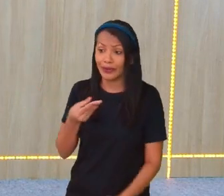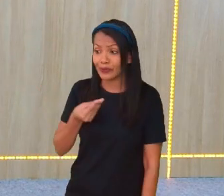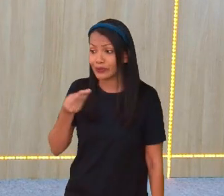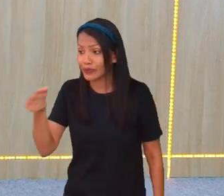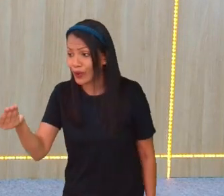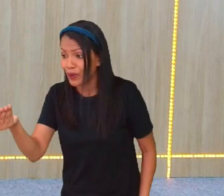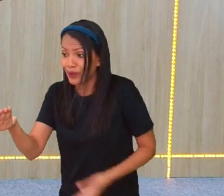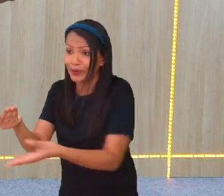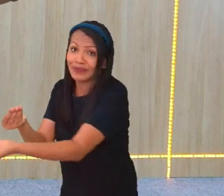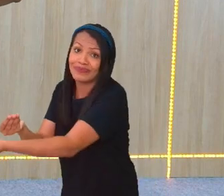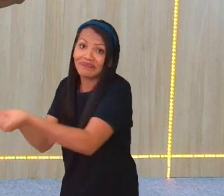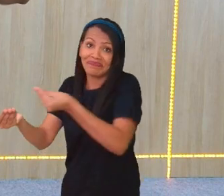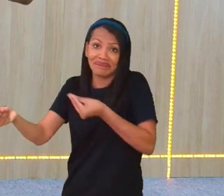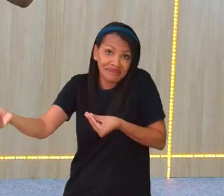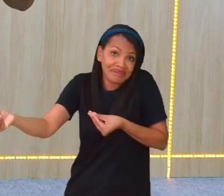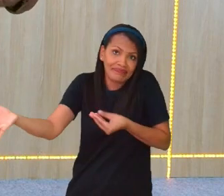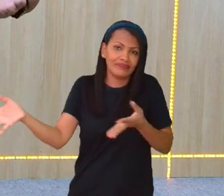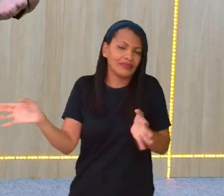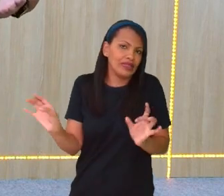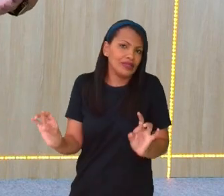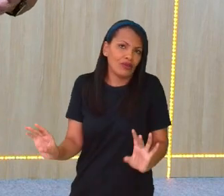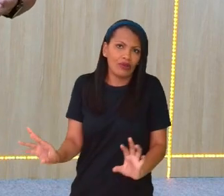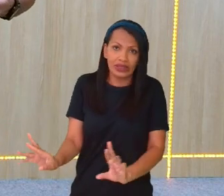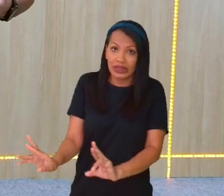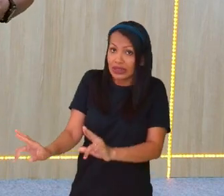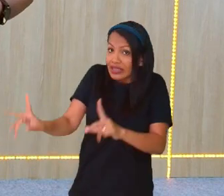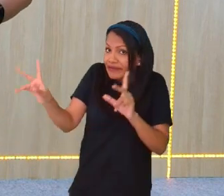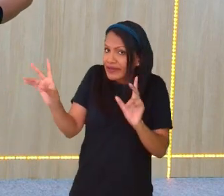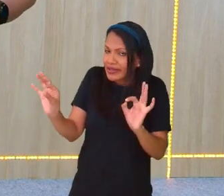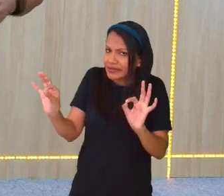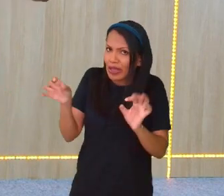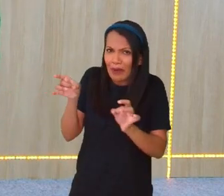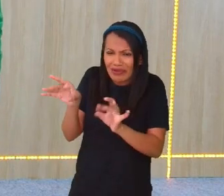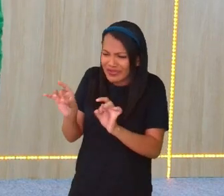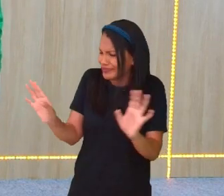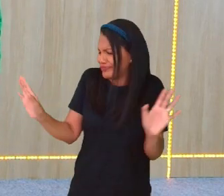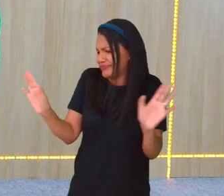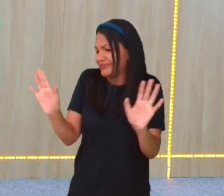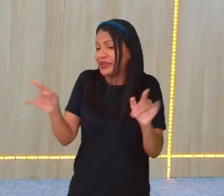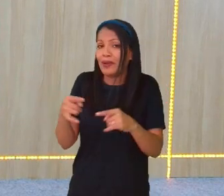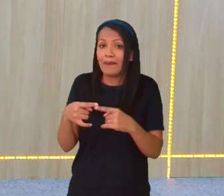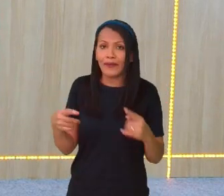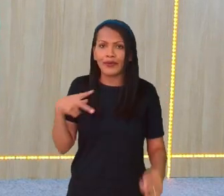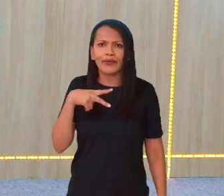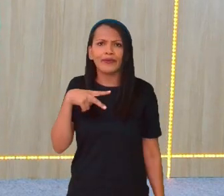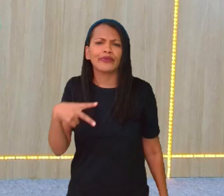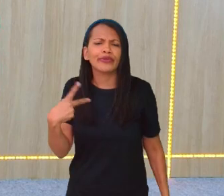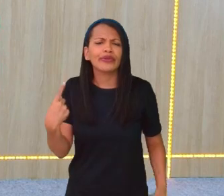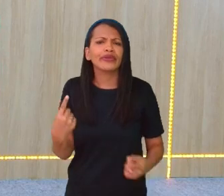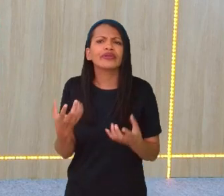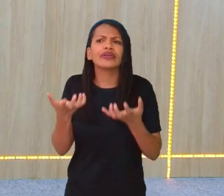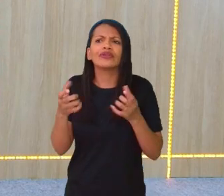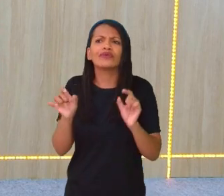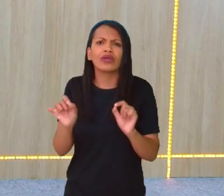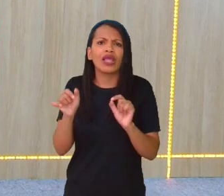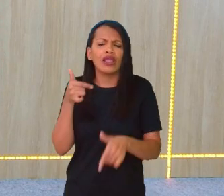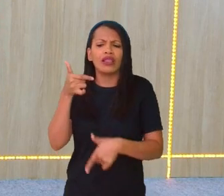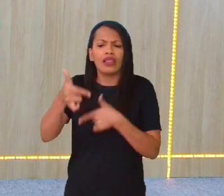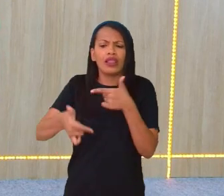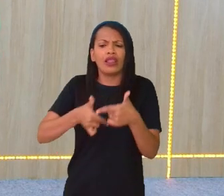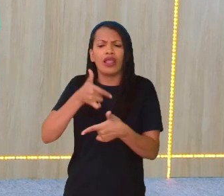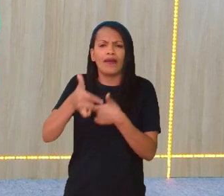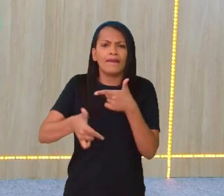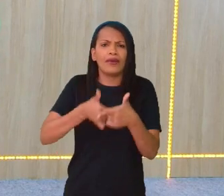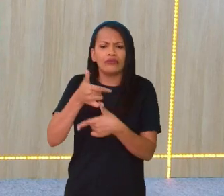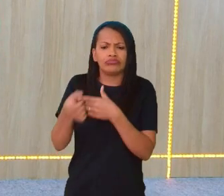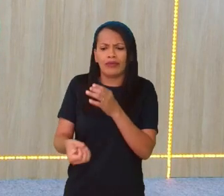outro, né? E aí era diferente, tá certo? Mas o português queria trabalhar, botar o índio para trabalhar, para